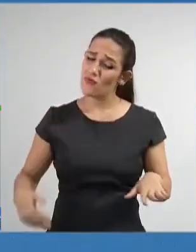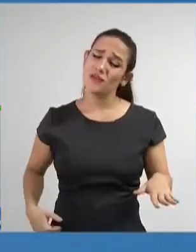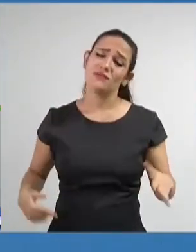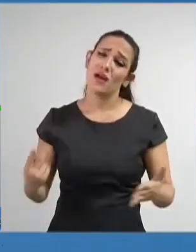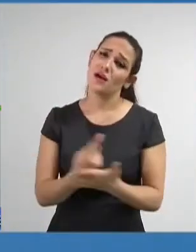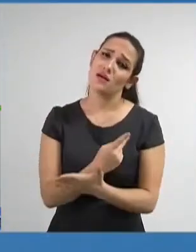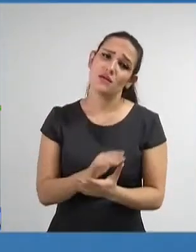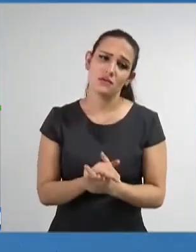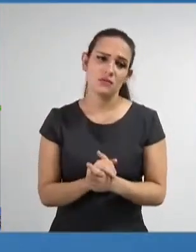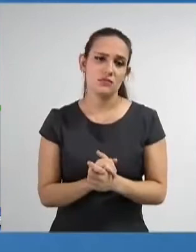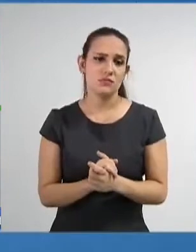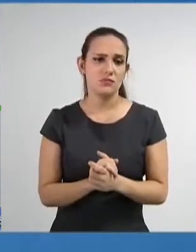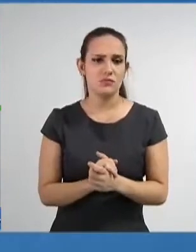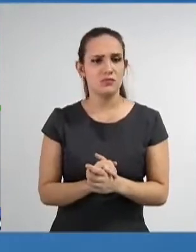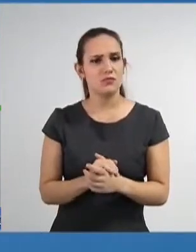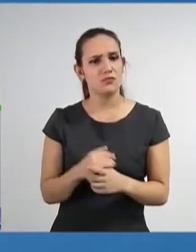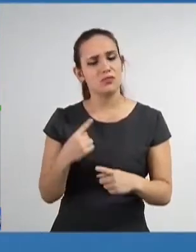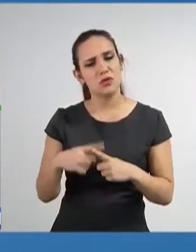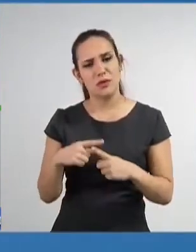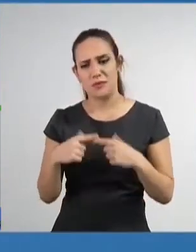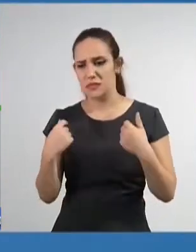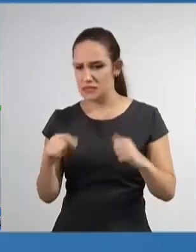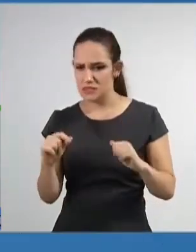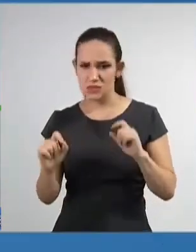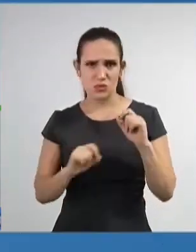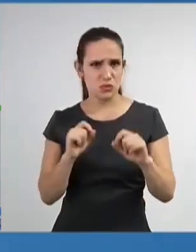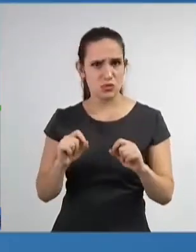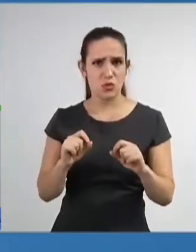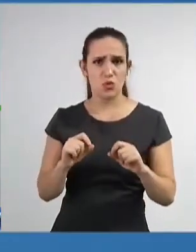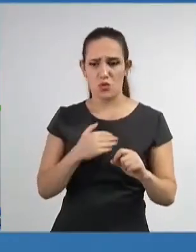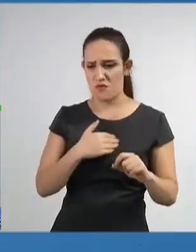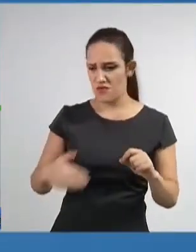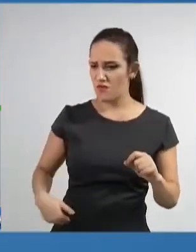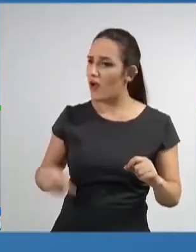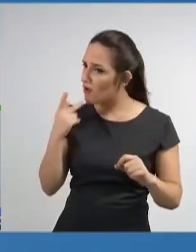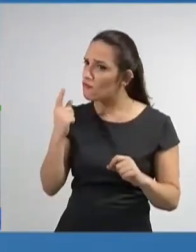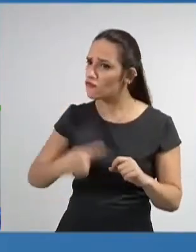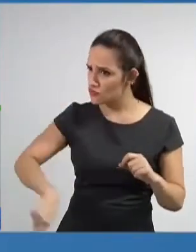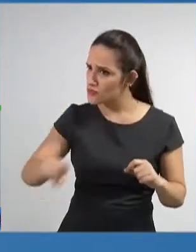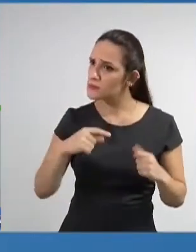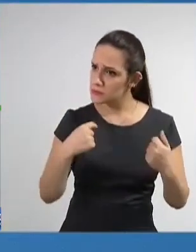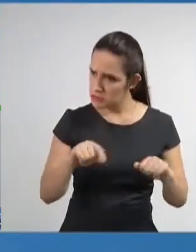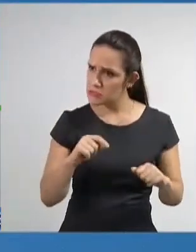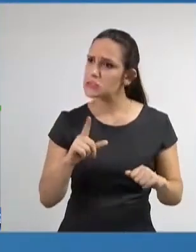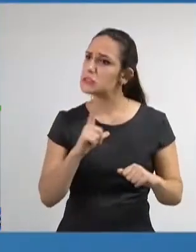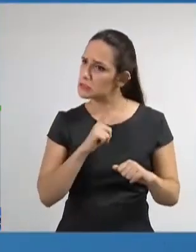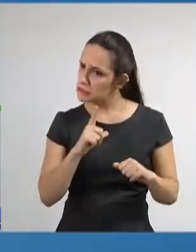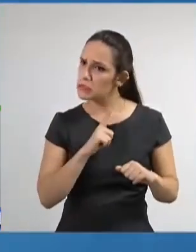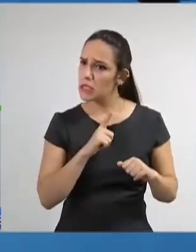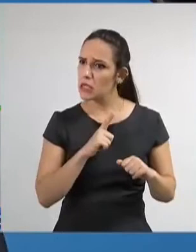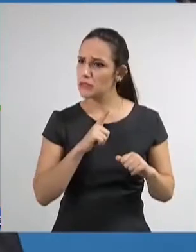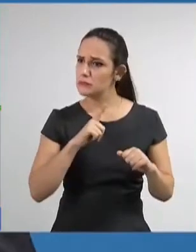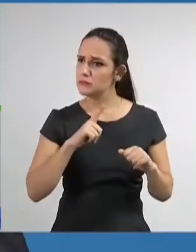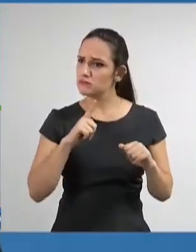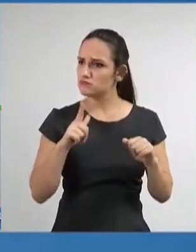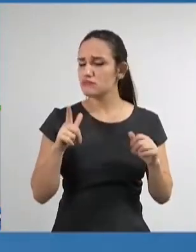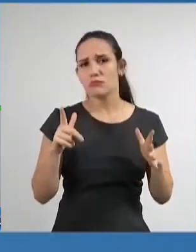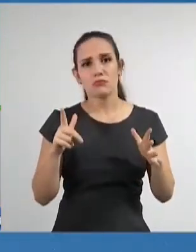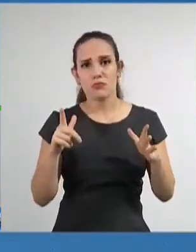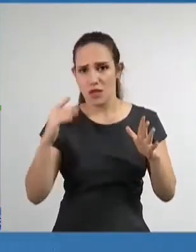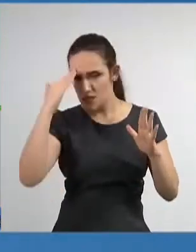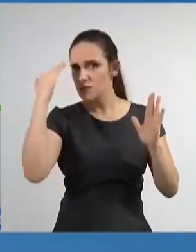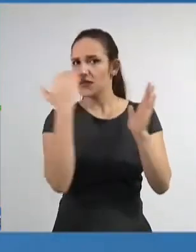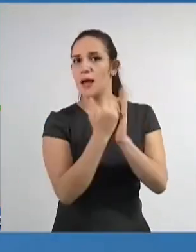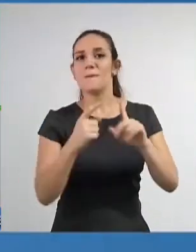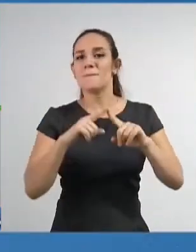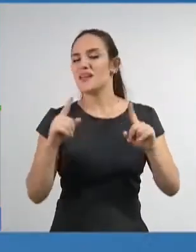cobra muito a acessibilidade, mas às vezes o próprio poder público não dá o exemplo de casa. Então eu quero agradecer a concessão